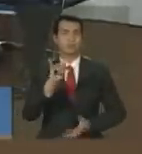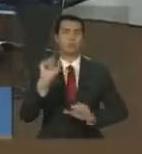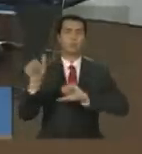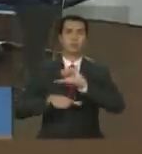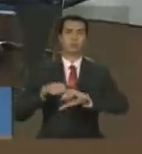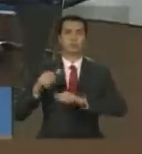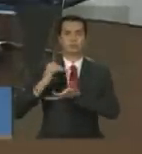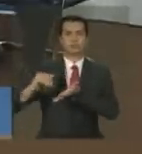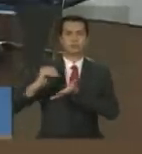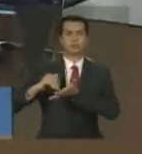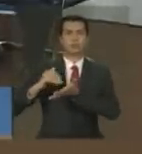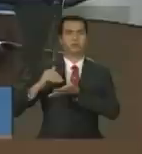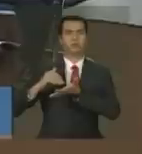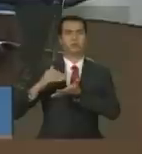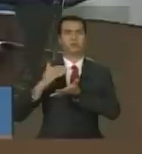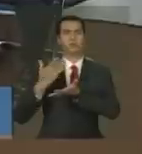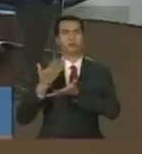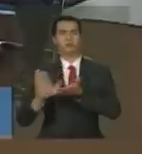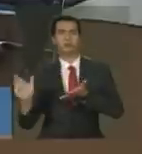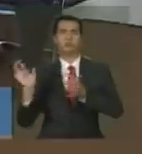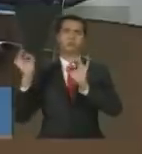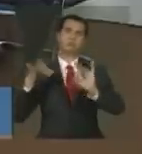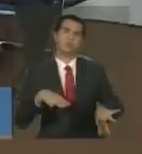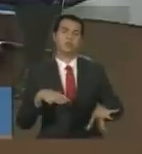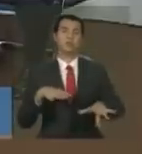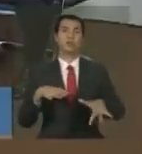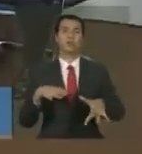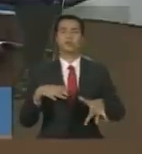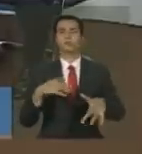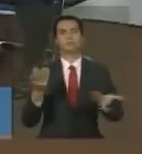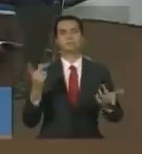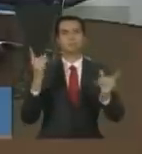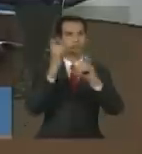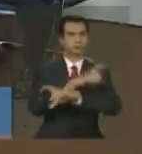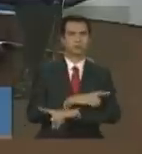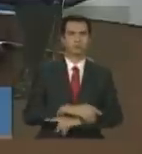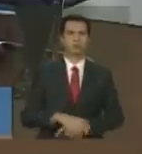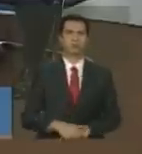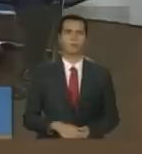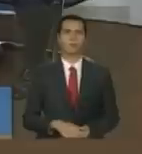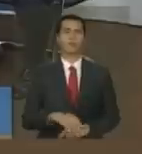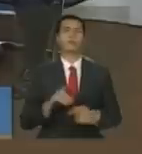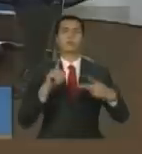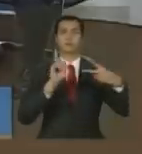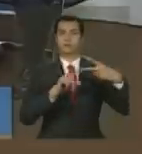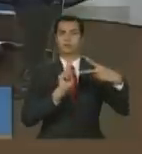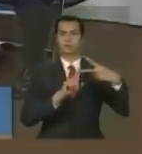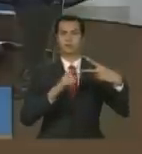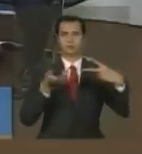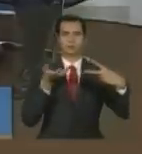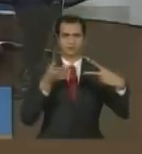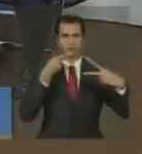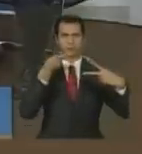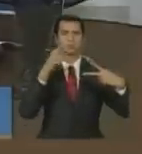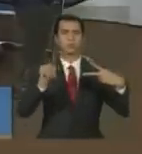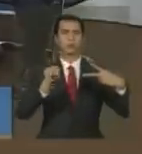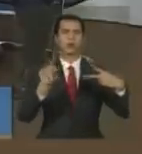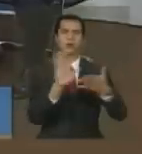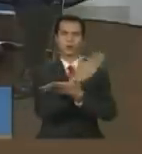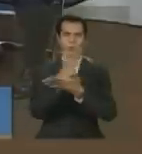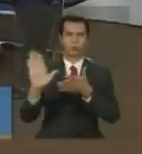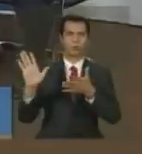de secretário. É uma questão de segurança. É. Tá? E uma outra coisa também que eu queria chamar a atenção é uma confusão que a gente tem percebido, às vezes em